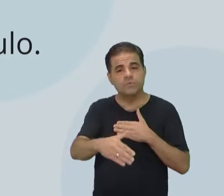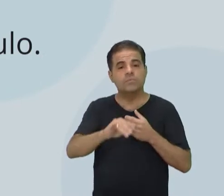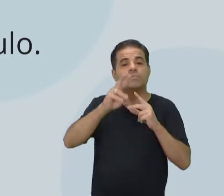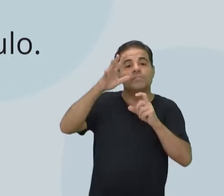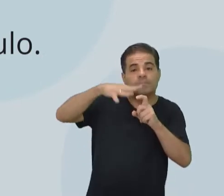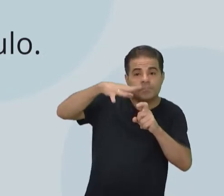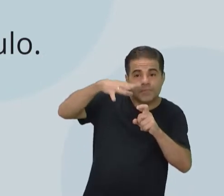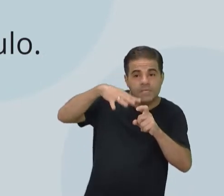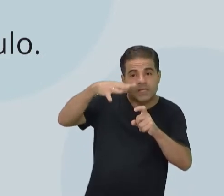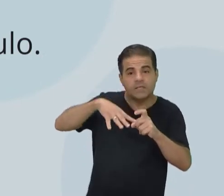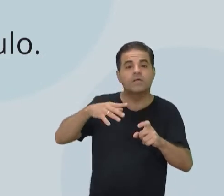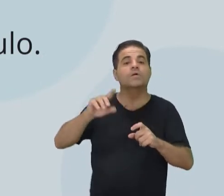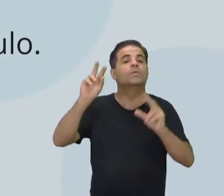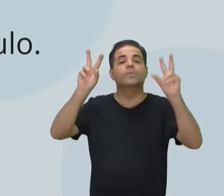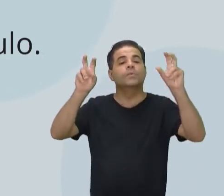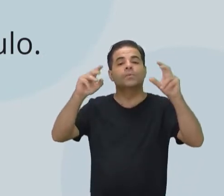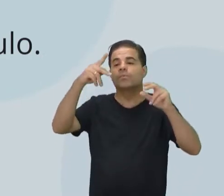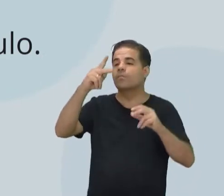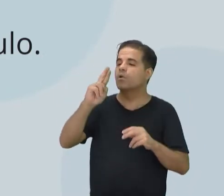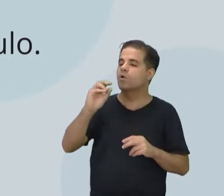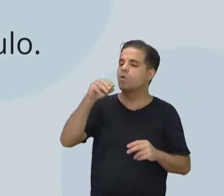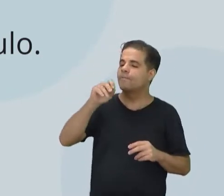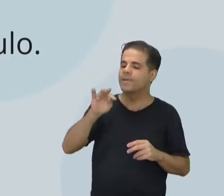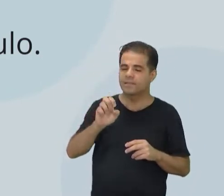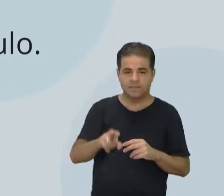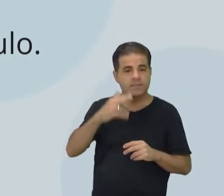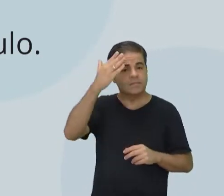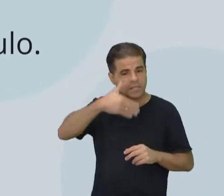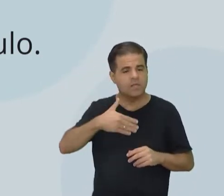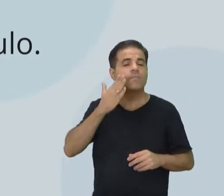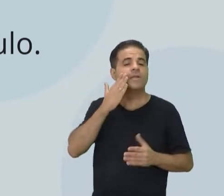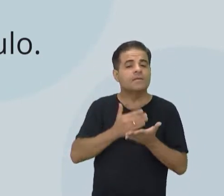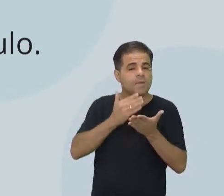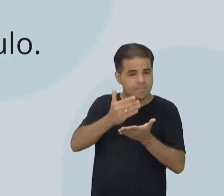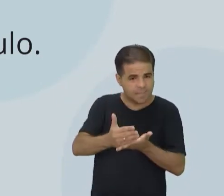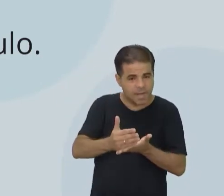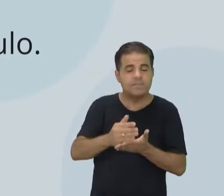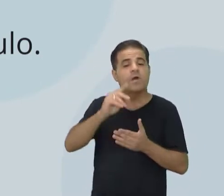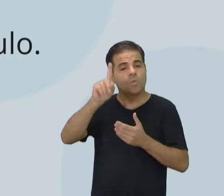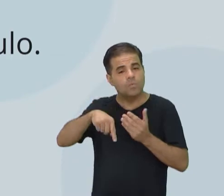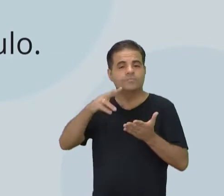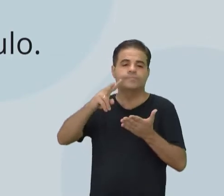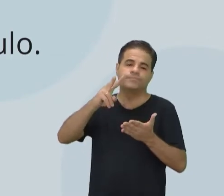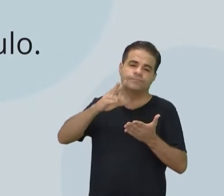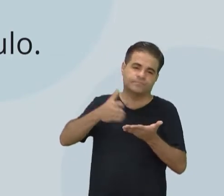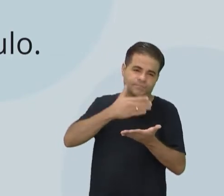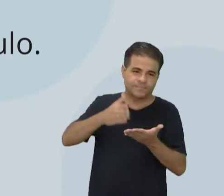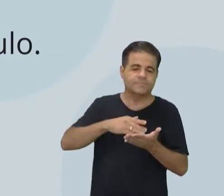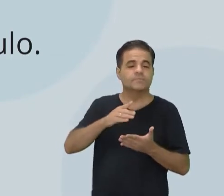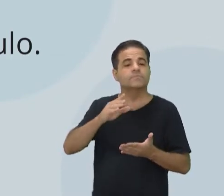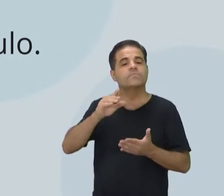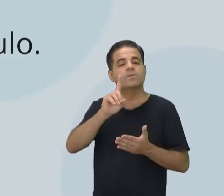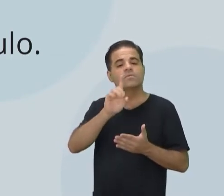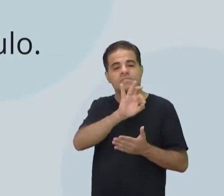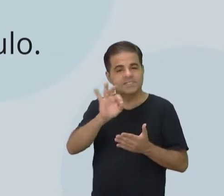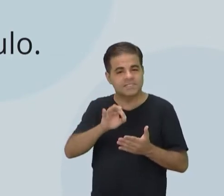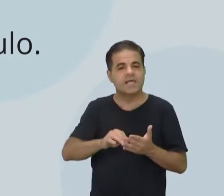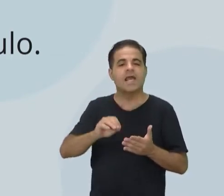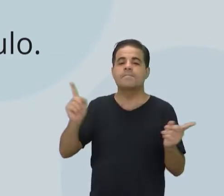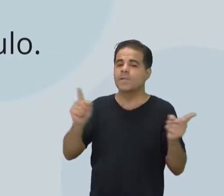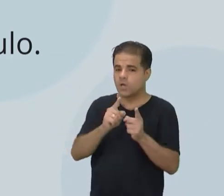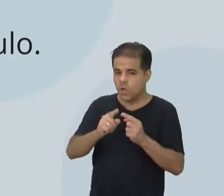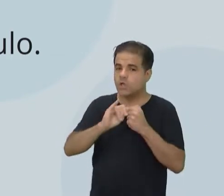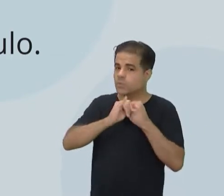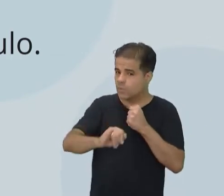de Prometeu. E para saber mais... Saber mais é um livro que eu indico para vocês, que é os 100 menores contos brasileiros do século. É um livro muito